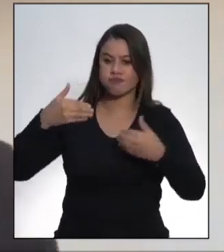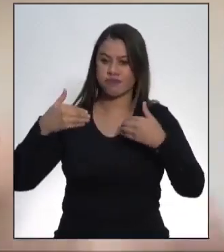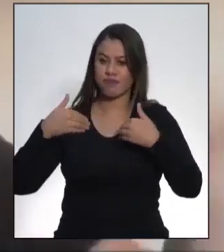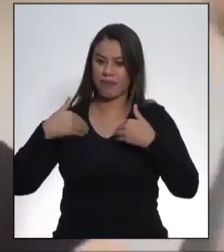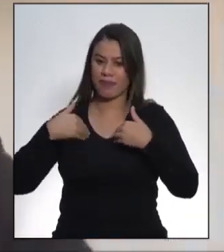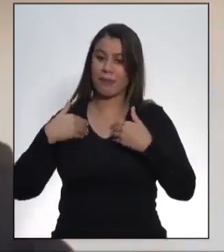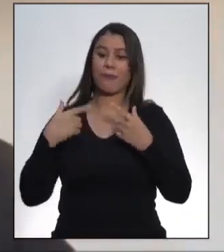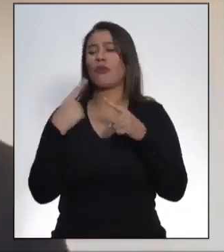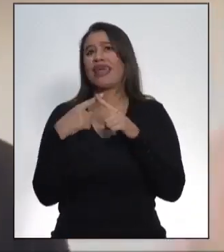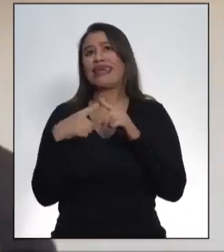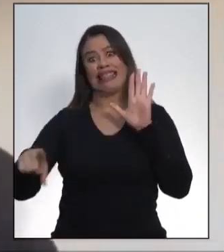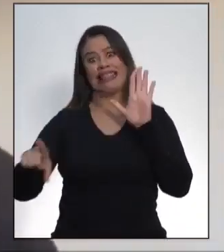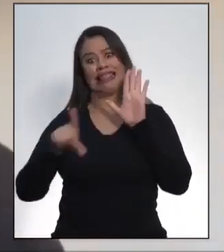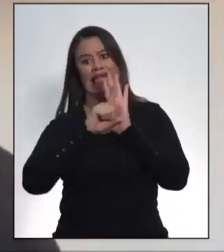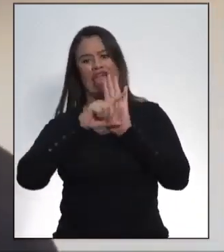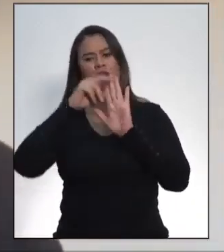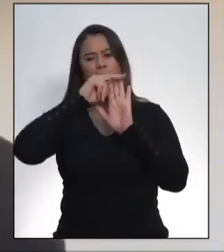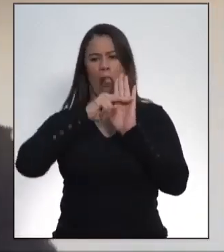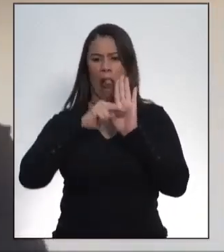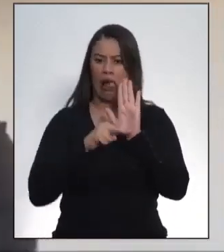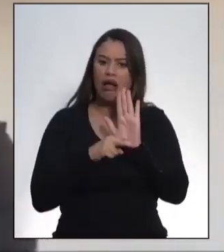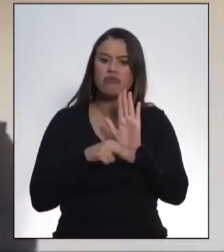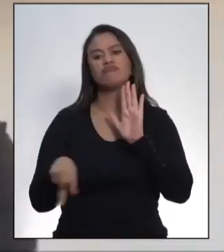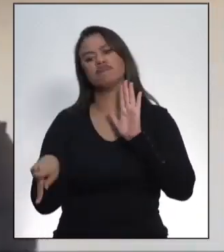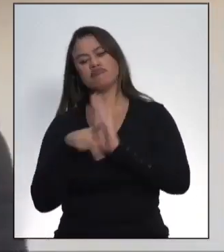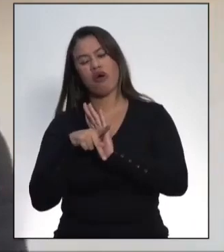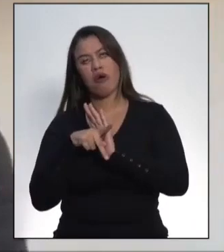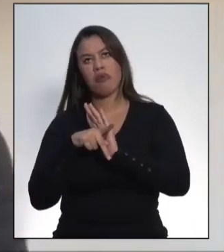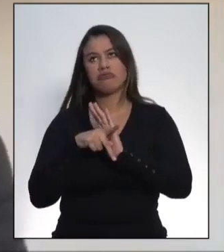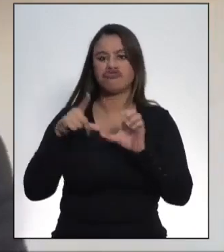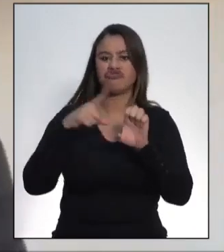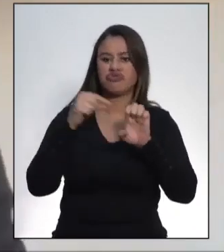as leis do empreendedorismo, assim como existem as leis da